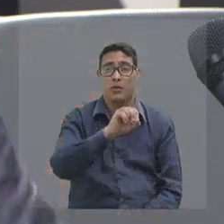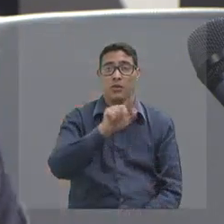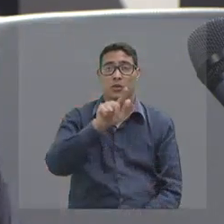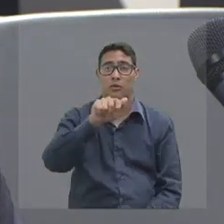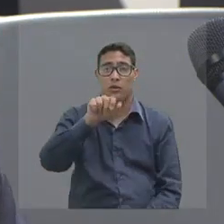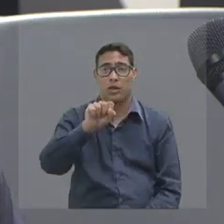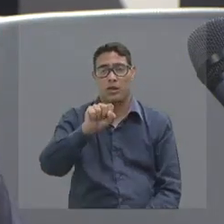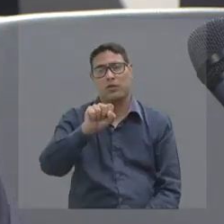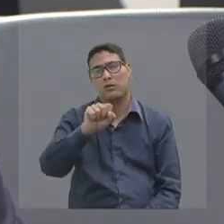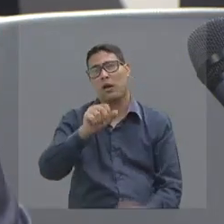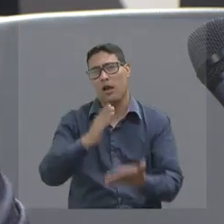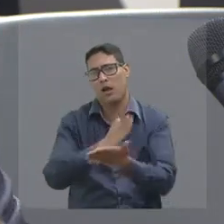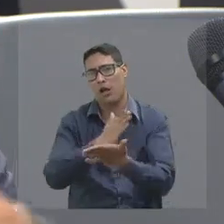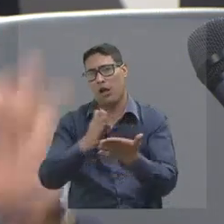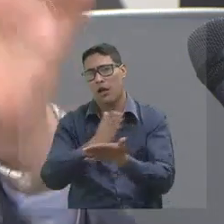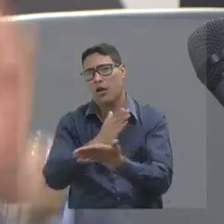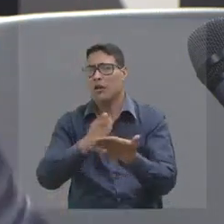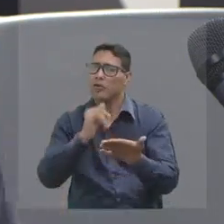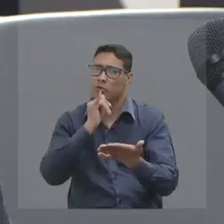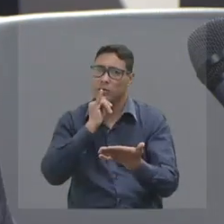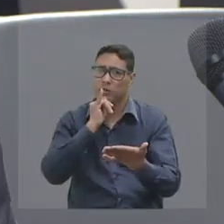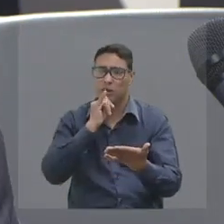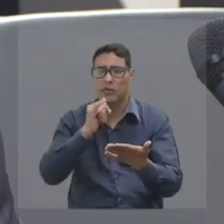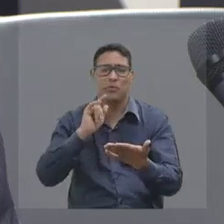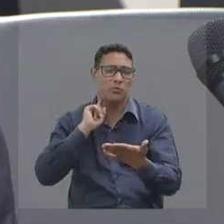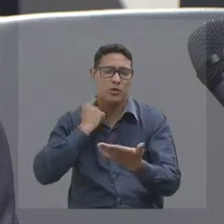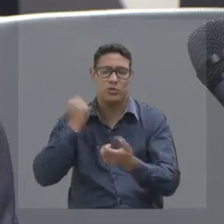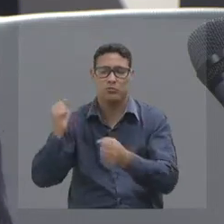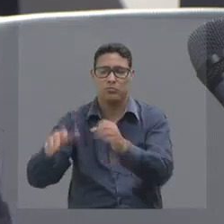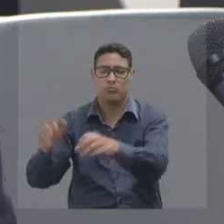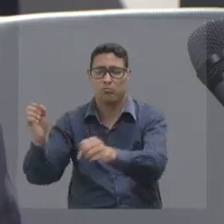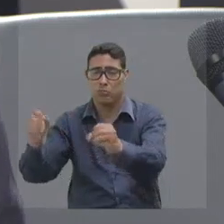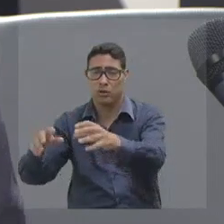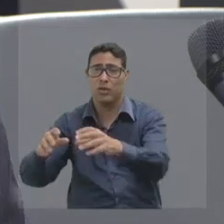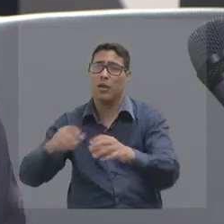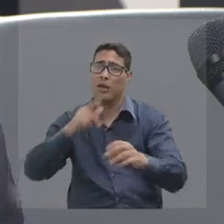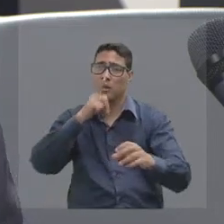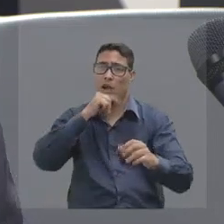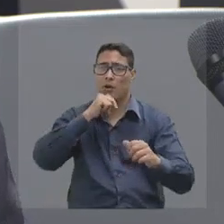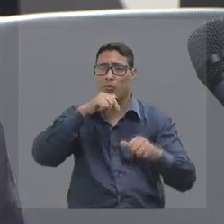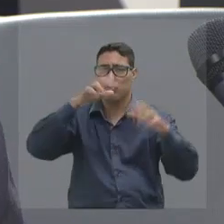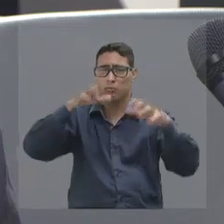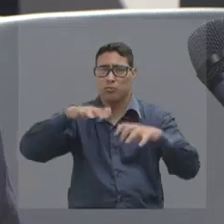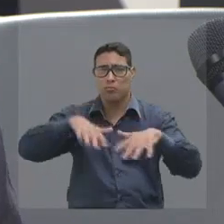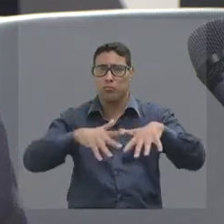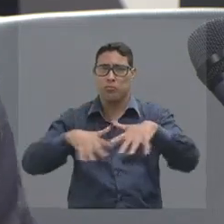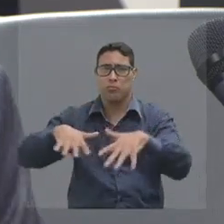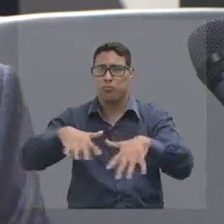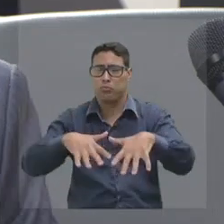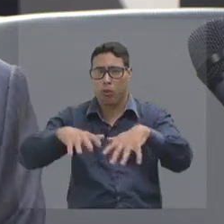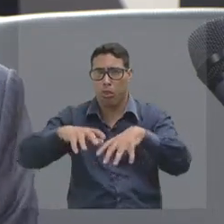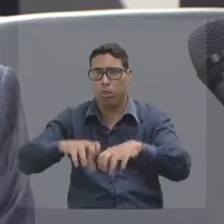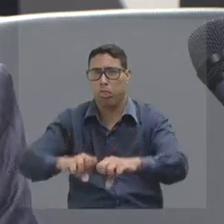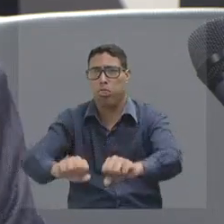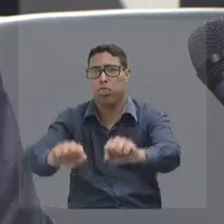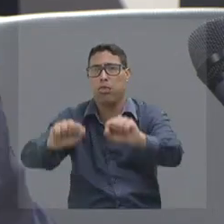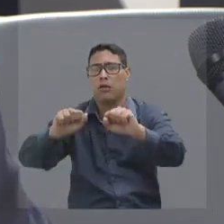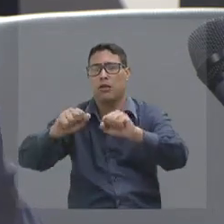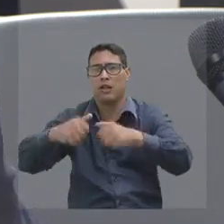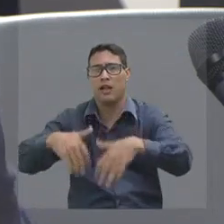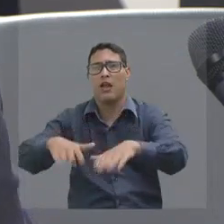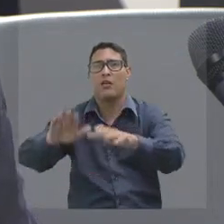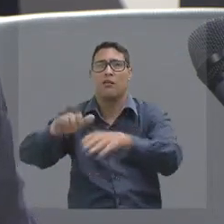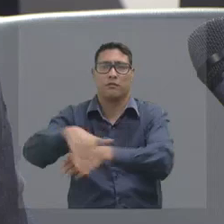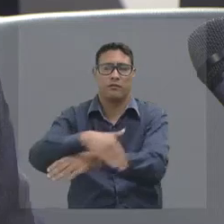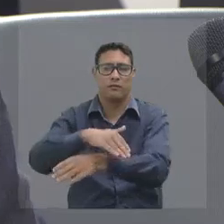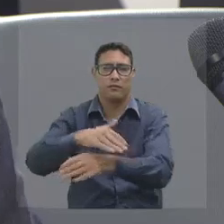coloca desde o resíduo a enxurrada leva muitas vezes para os rios e poder usar e transformar em energia secretária até